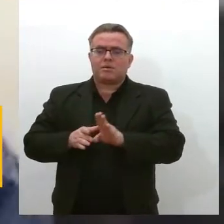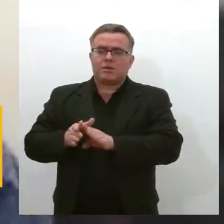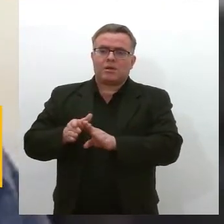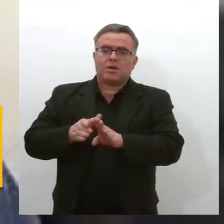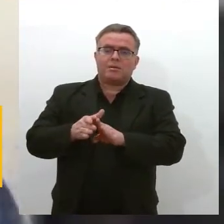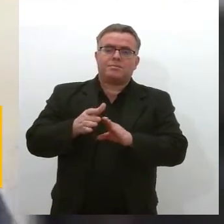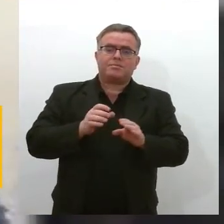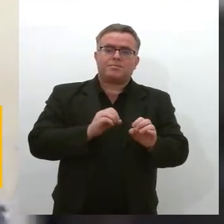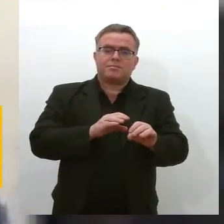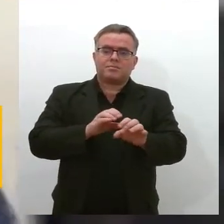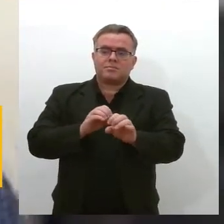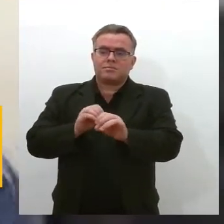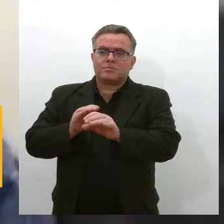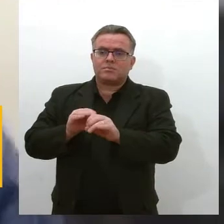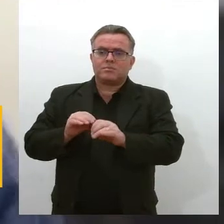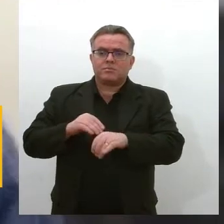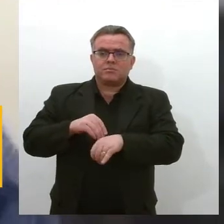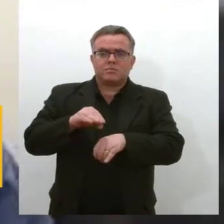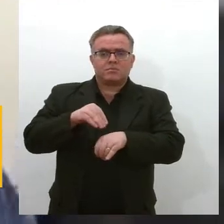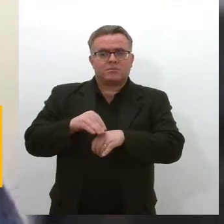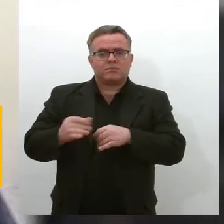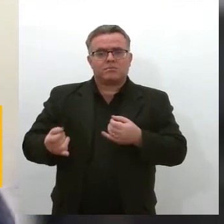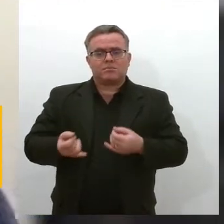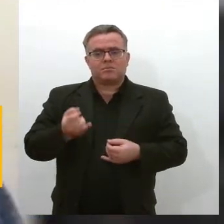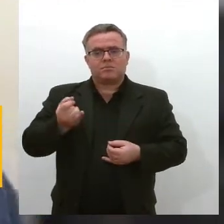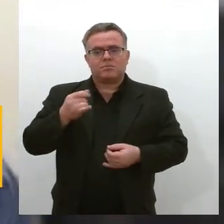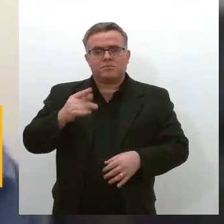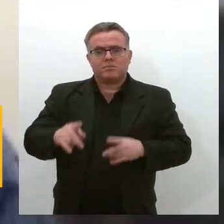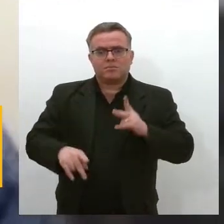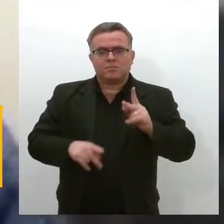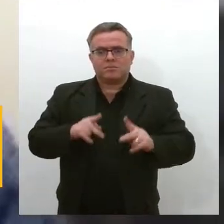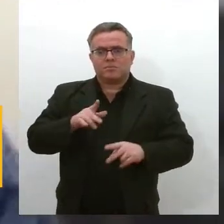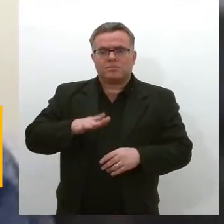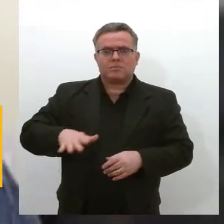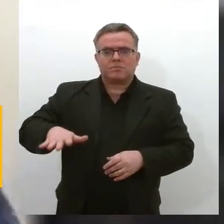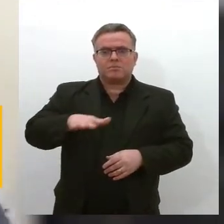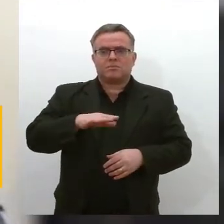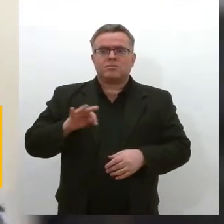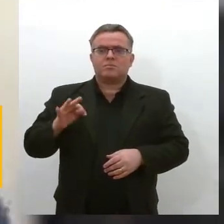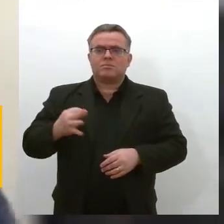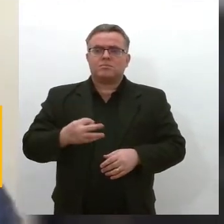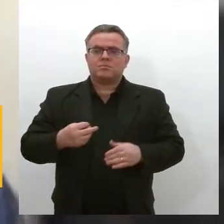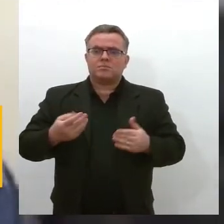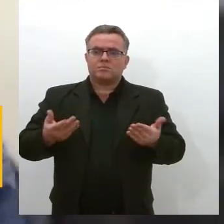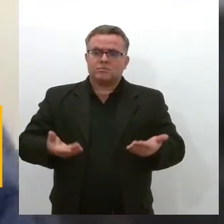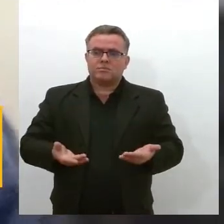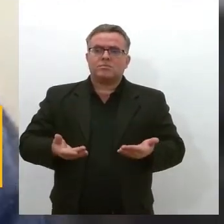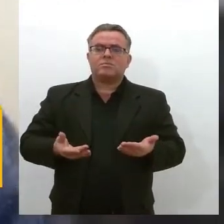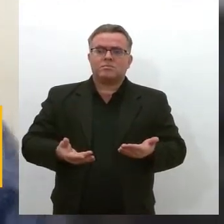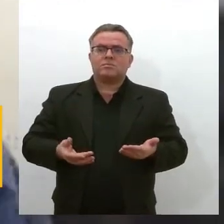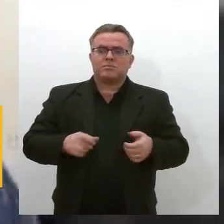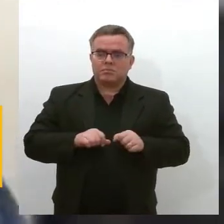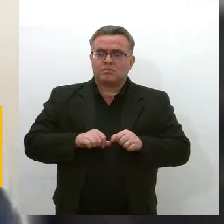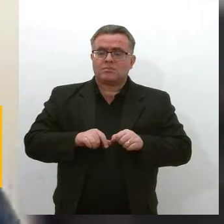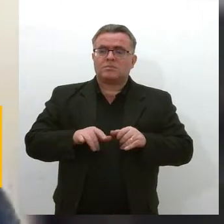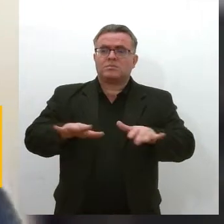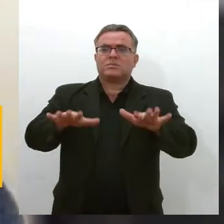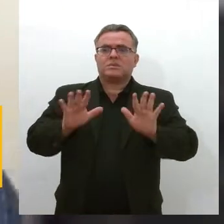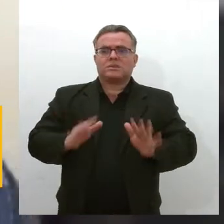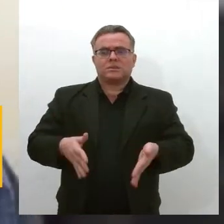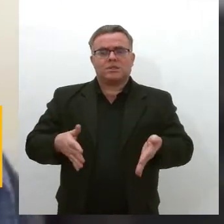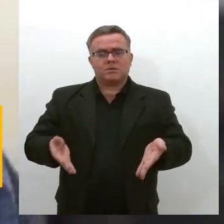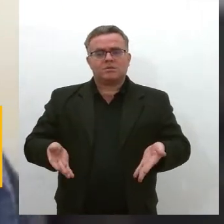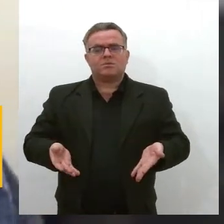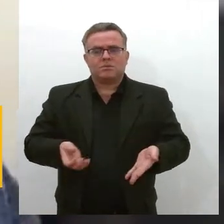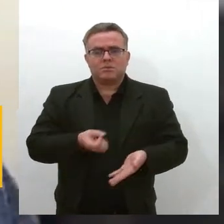conscientizar a população em si dessa doença que agora está se tornando uma epidemia mundial, né? No